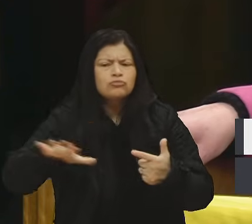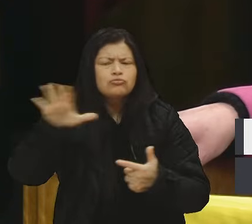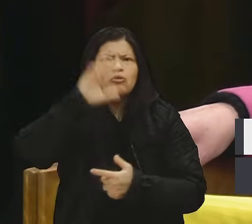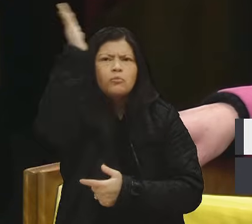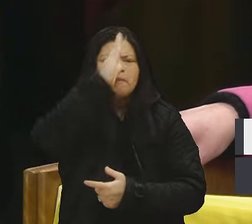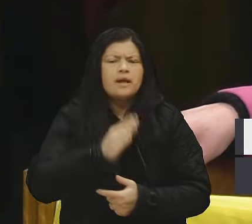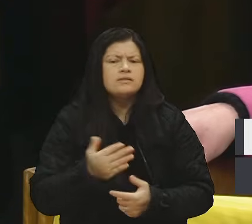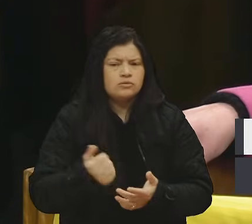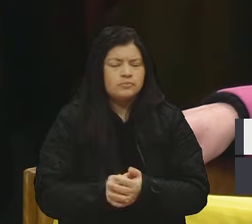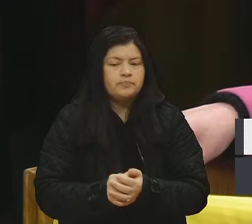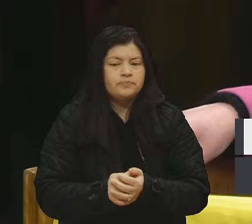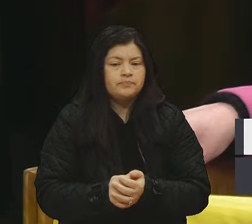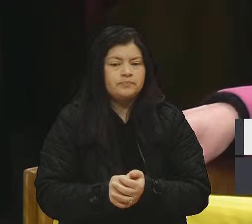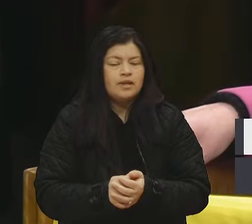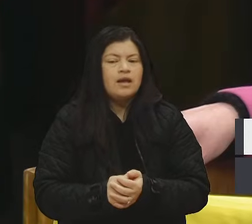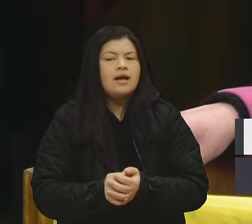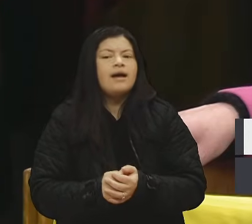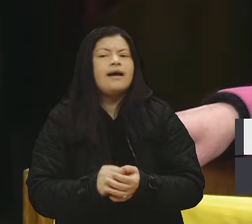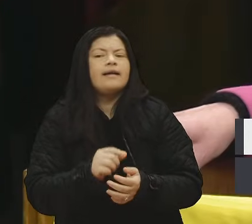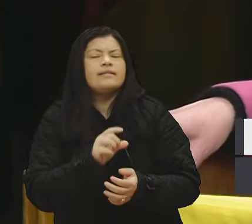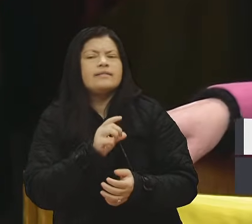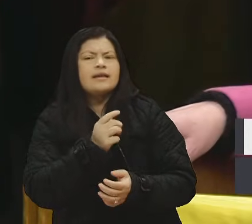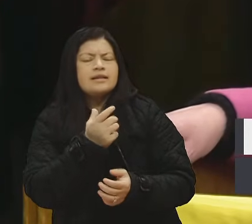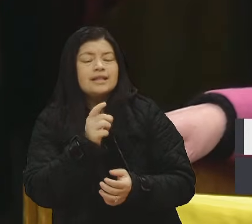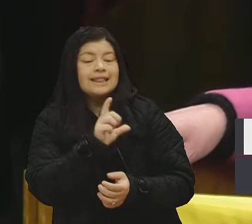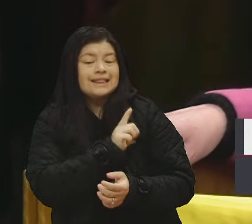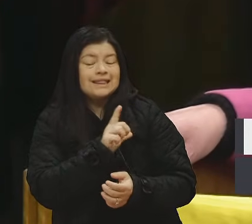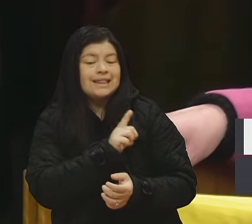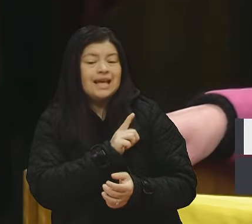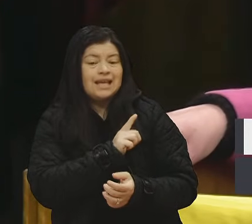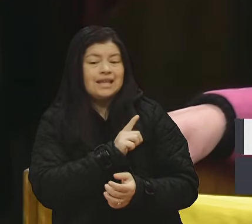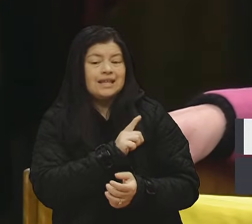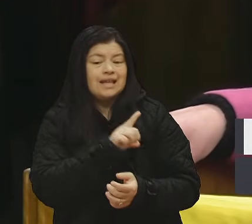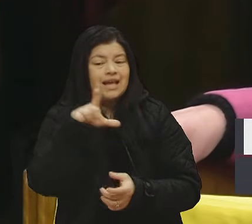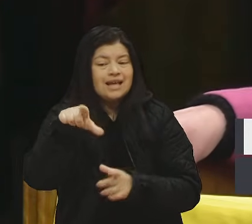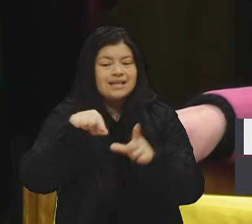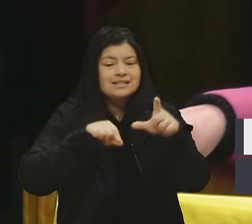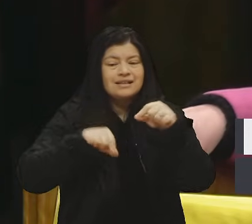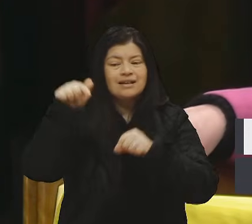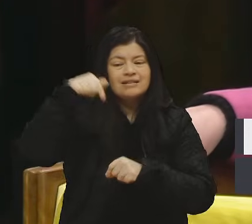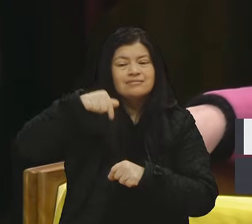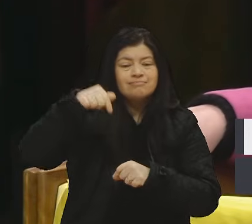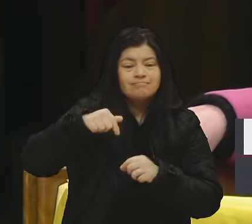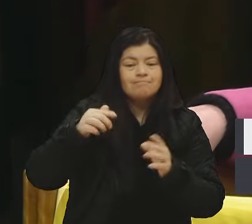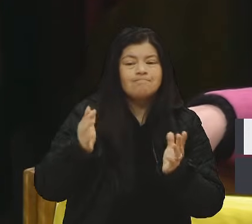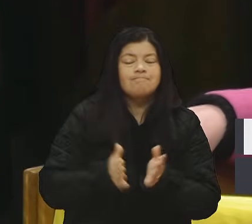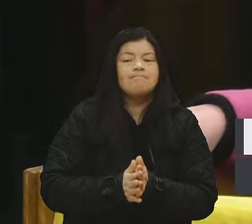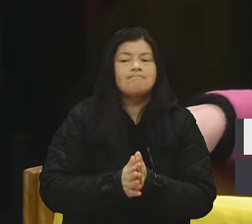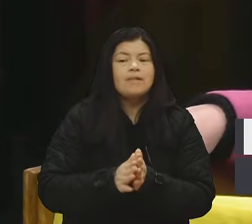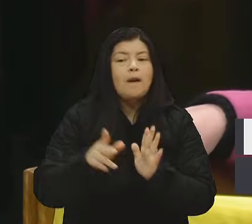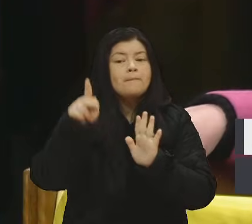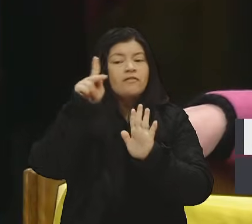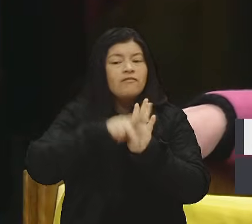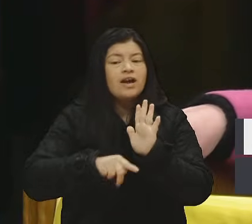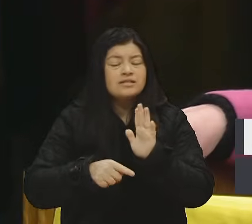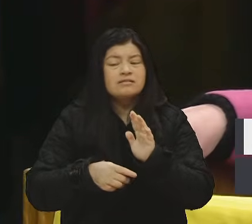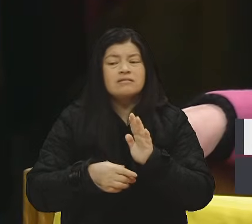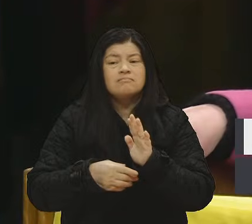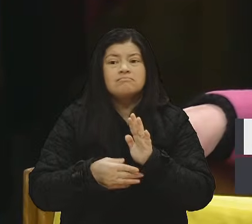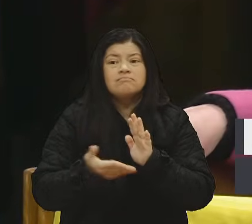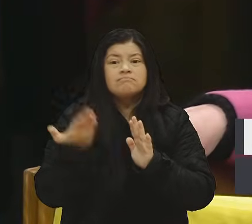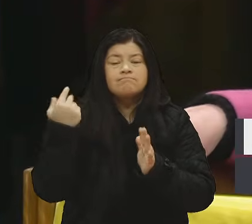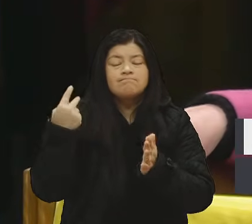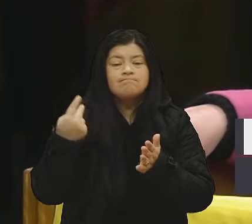está em curso em muitos lugares, e nesta eleição não é diferente, é uma proposta que vai na contramão disso, que